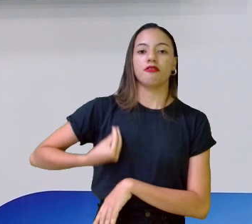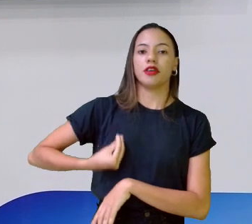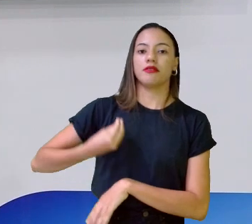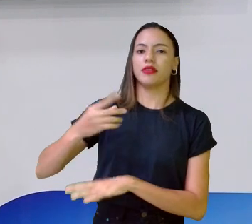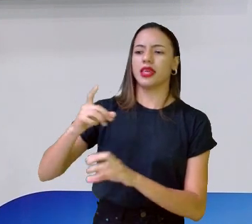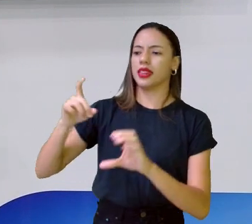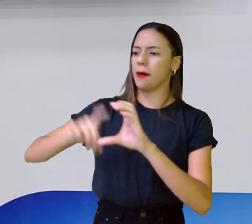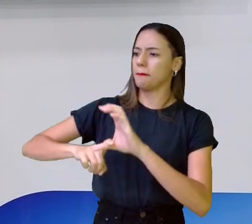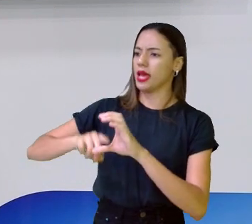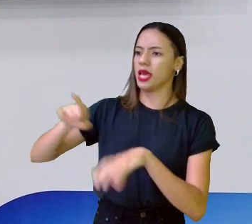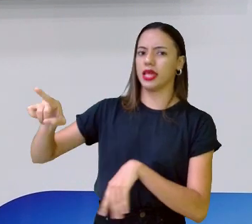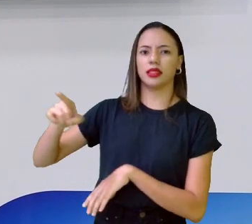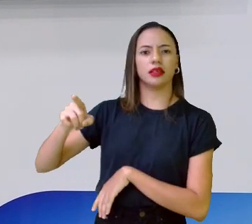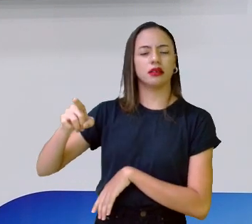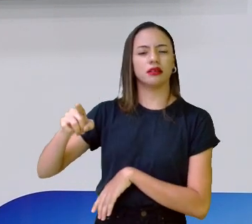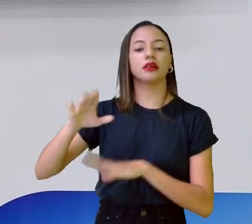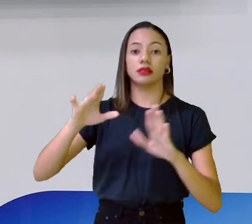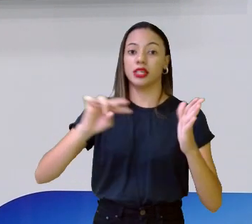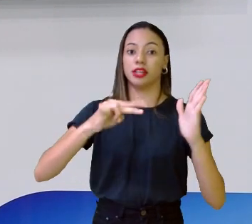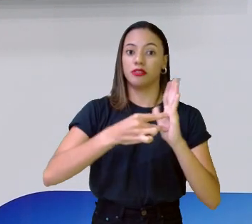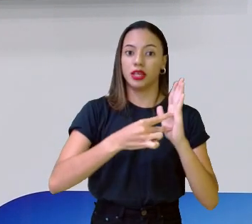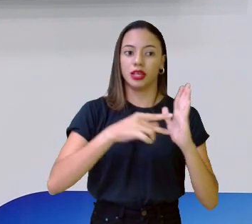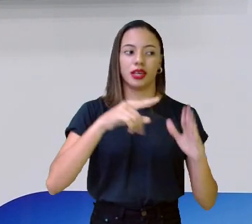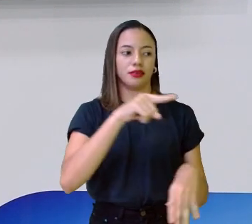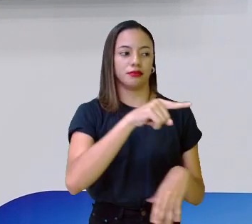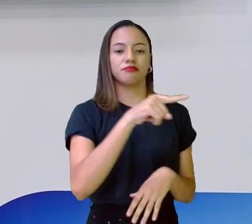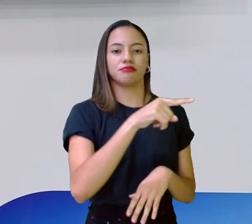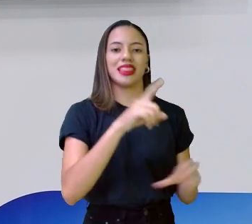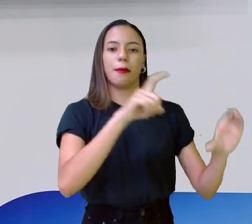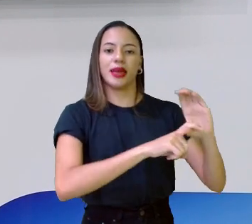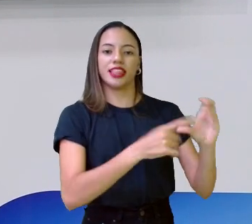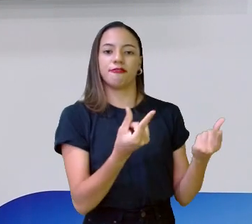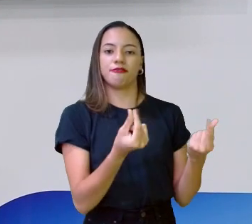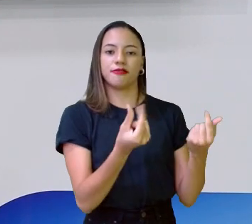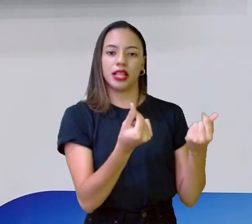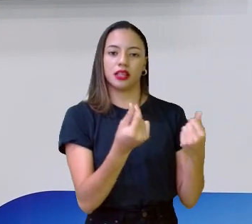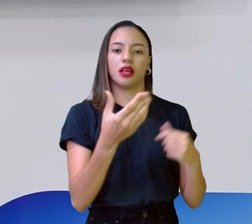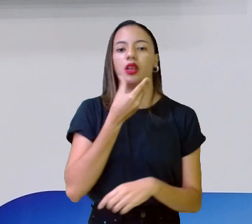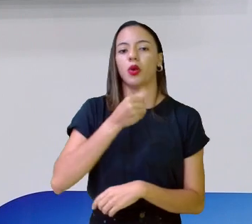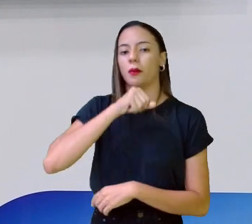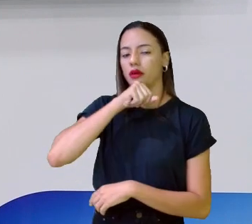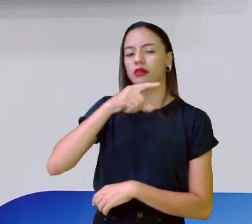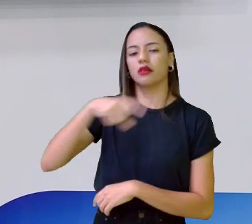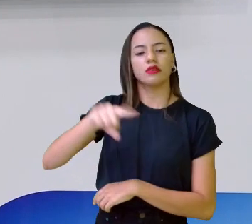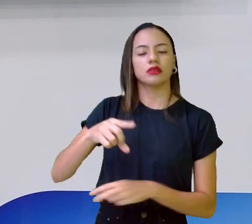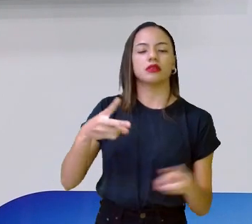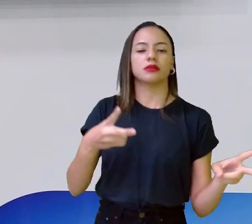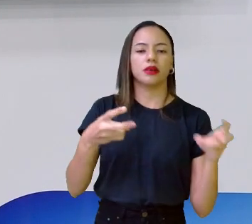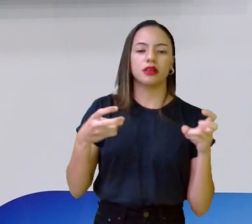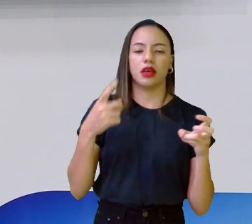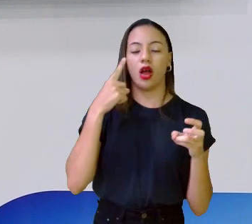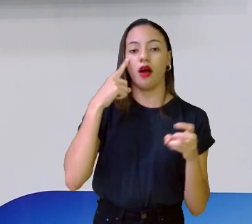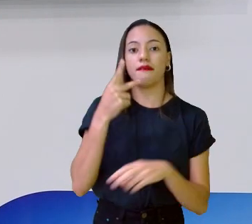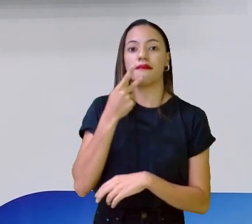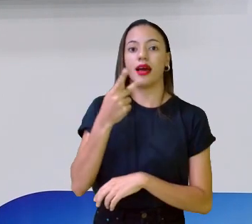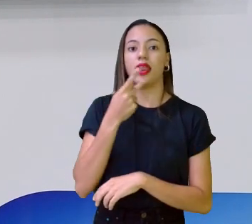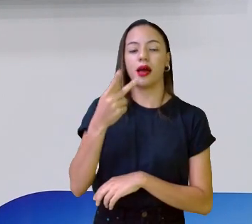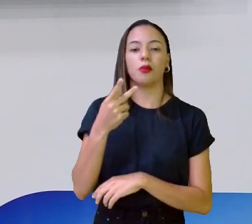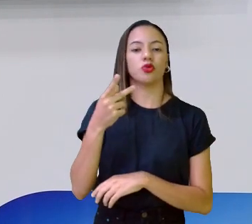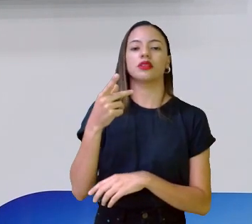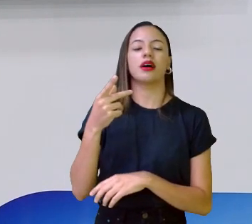as despesas de Pedro, não é? Sustenta Pedro. Não é? Então, vocês percebem que quando falamos, né, falamos assim na